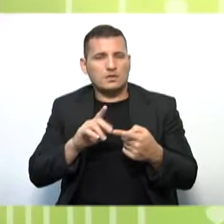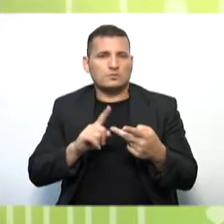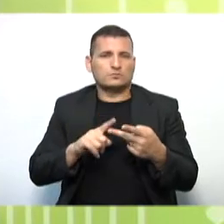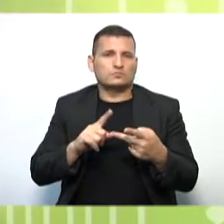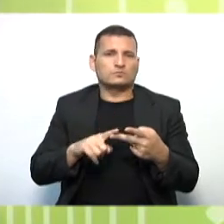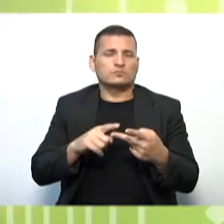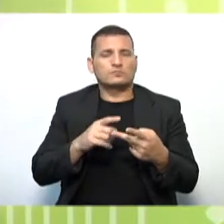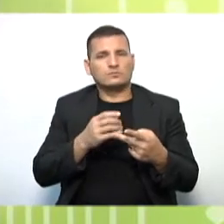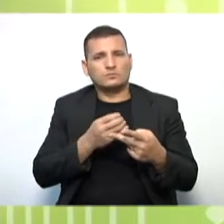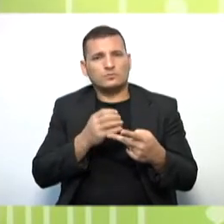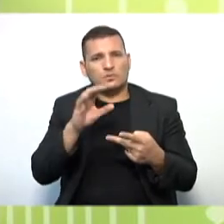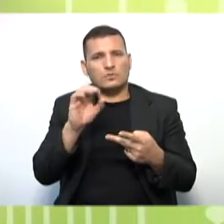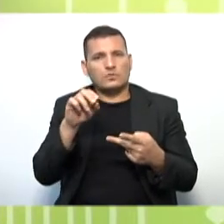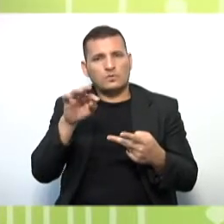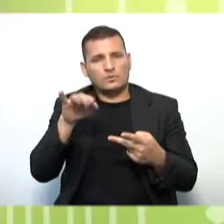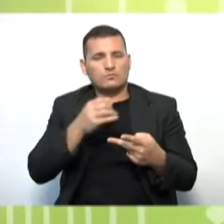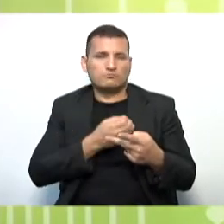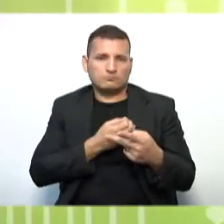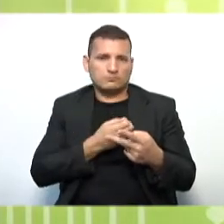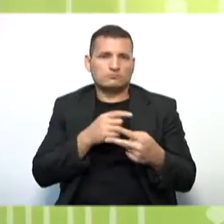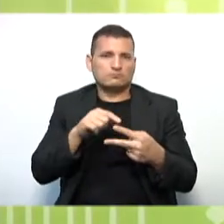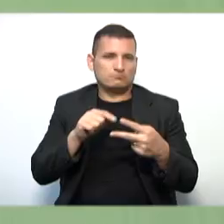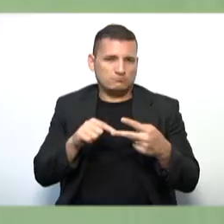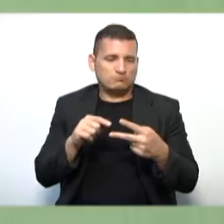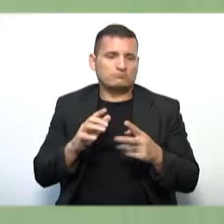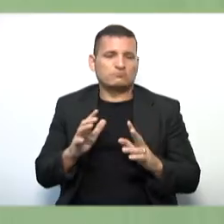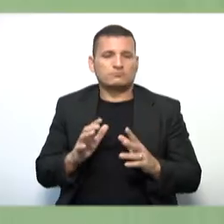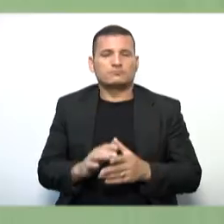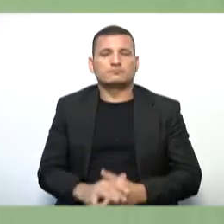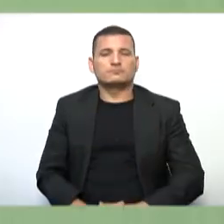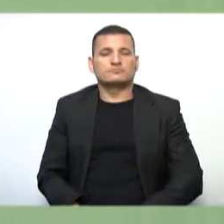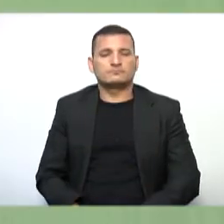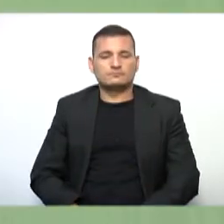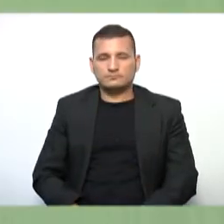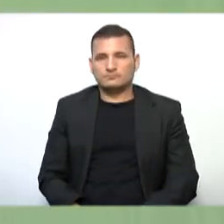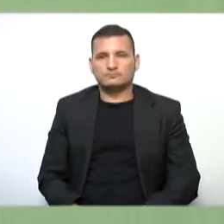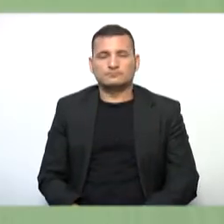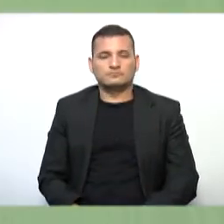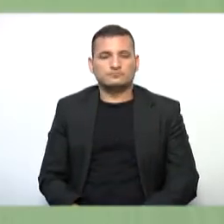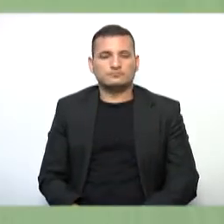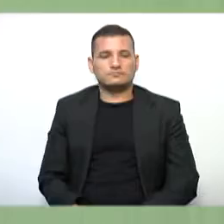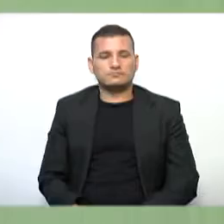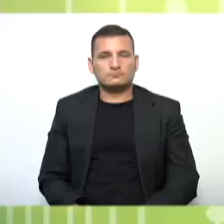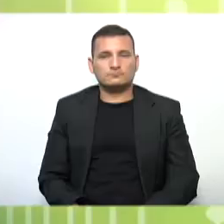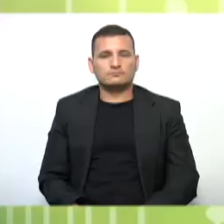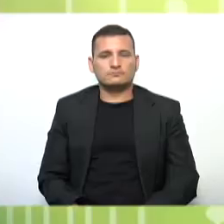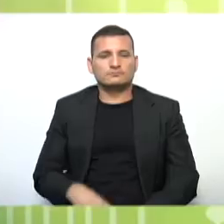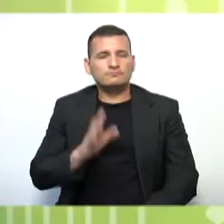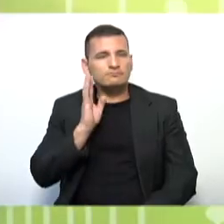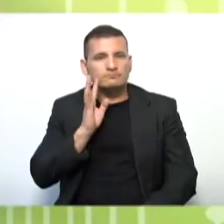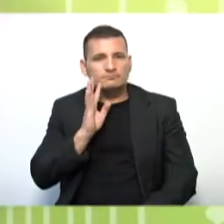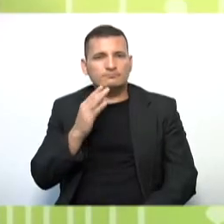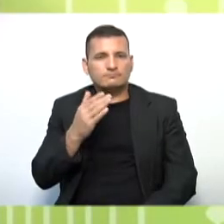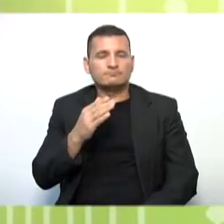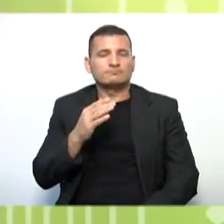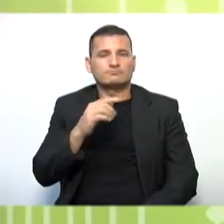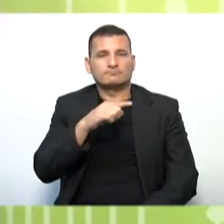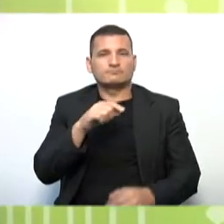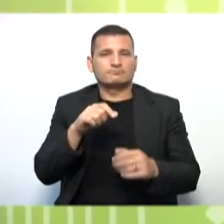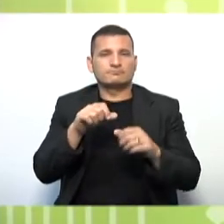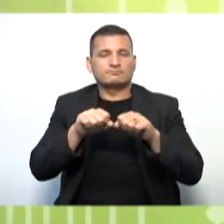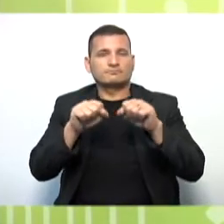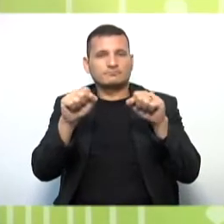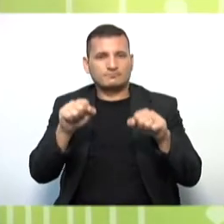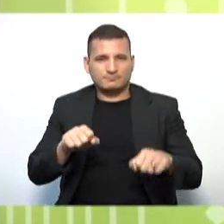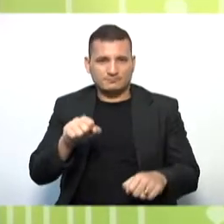isso, enfim, mas é resolvido. Ok? Ok. Legal quanto esses sistemas operacionais gratuitos ou não?